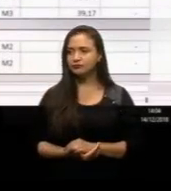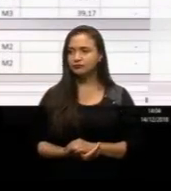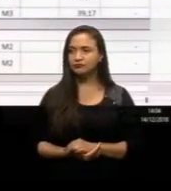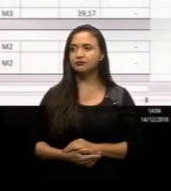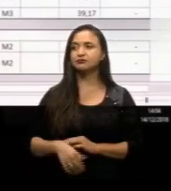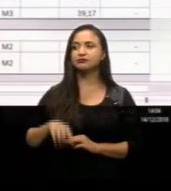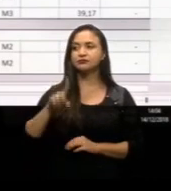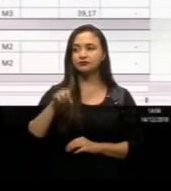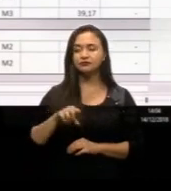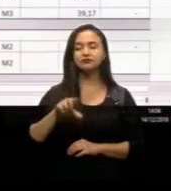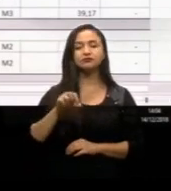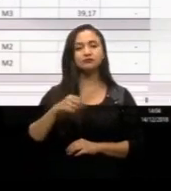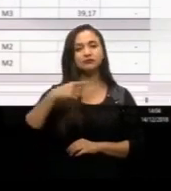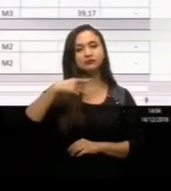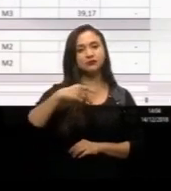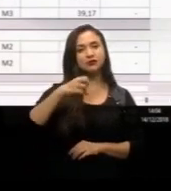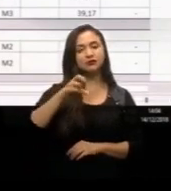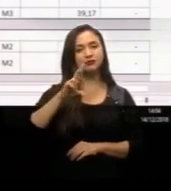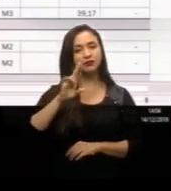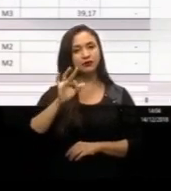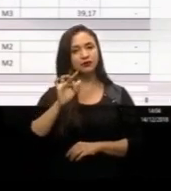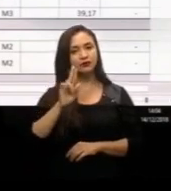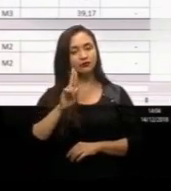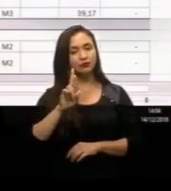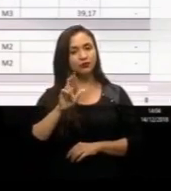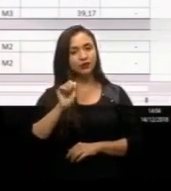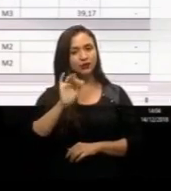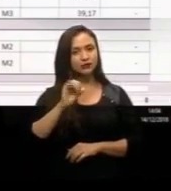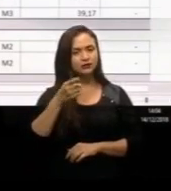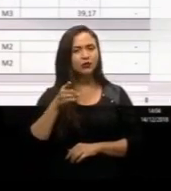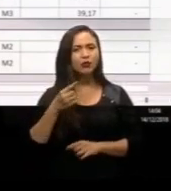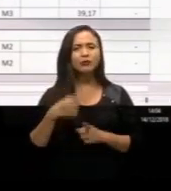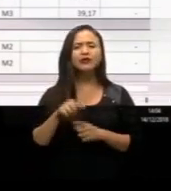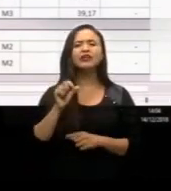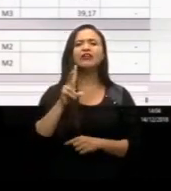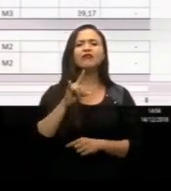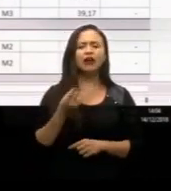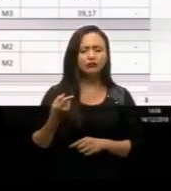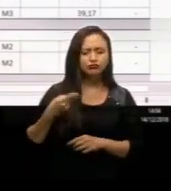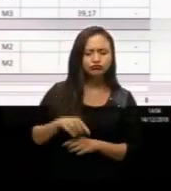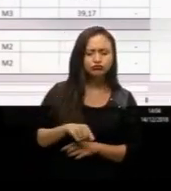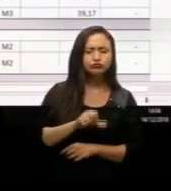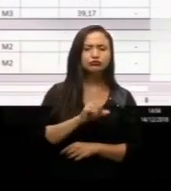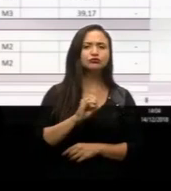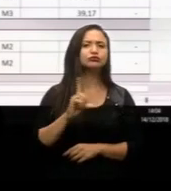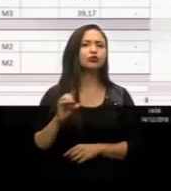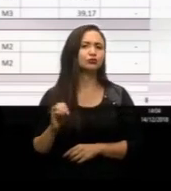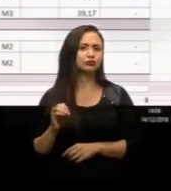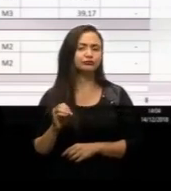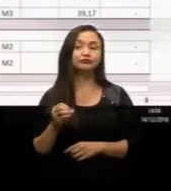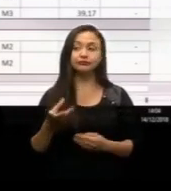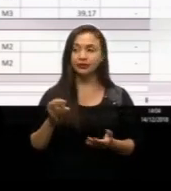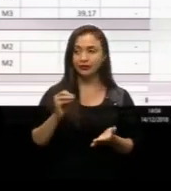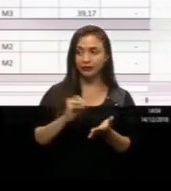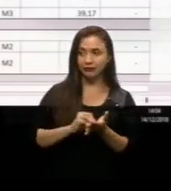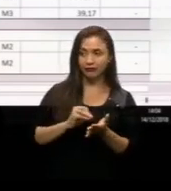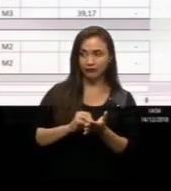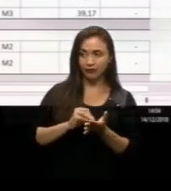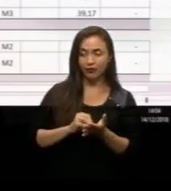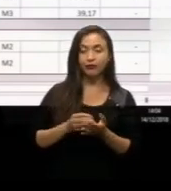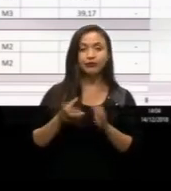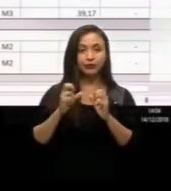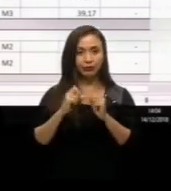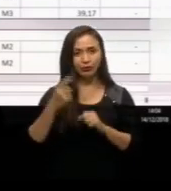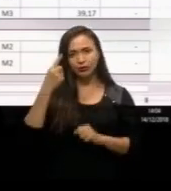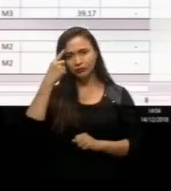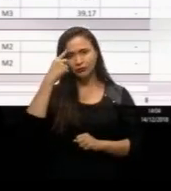Seria o item de perfuração. Porque quem que vai furar o solo para fazer a fundação? Então, faltou aqui, ó, a gente já pode começar a